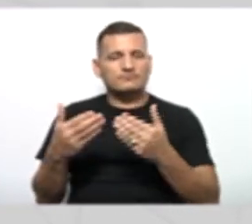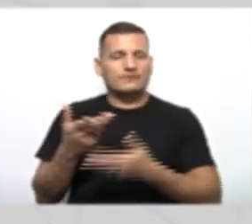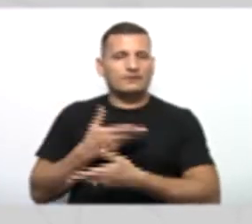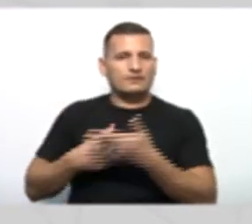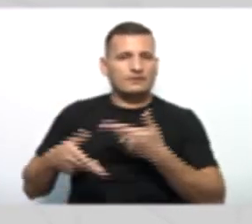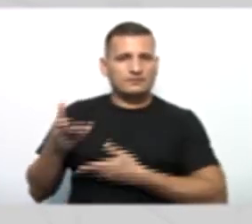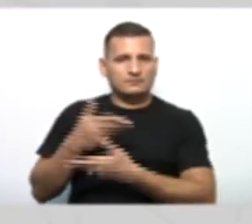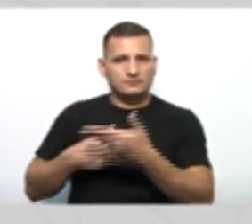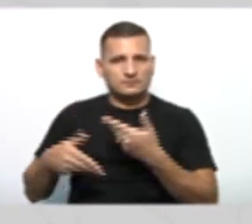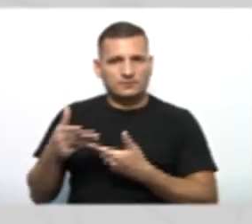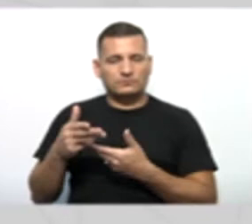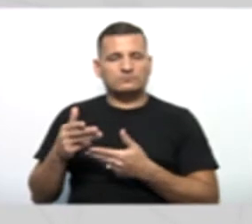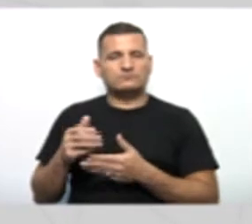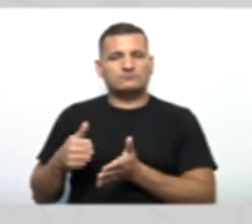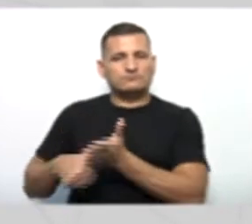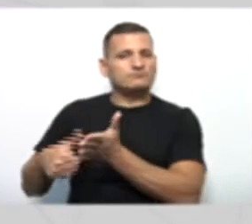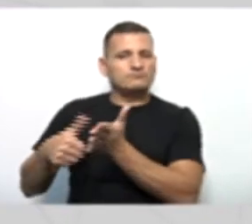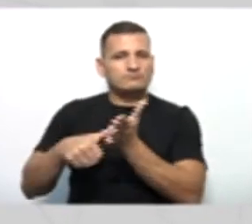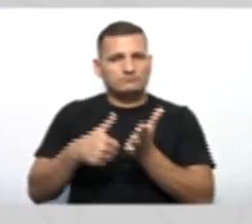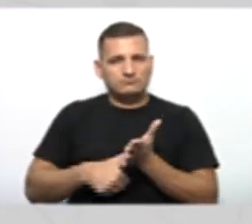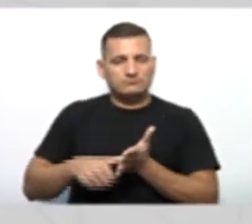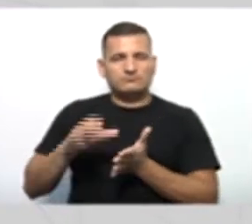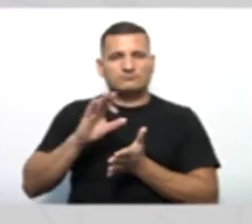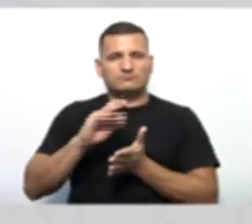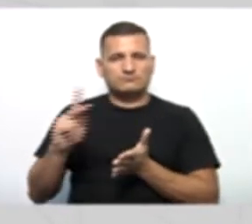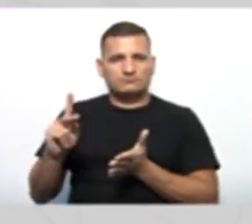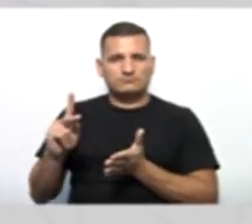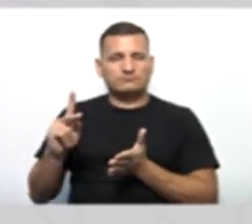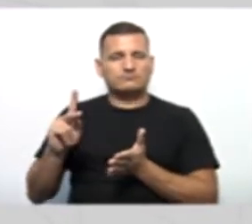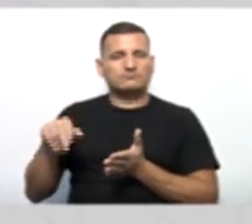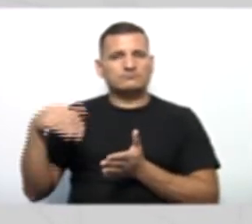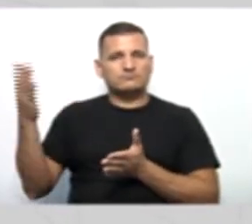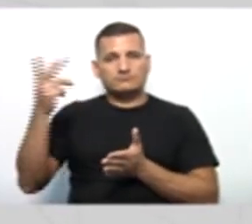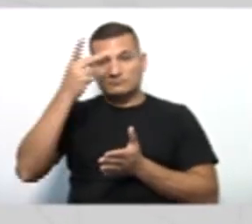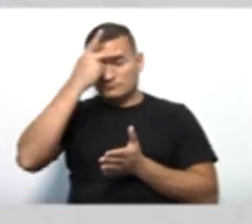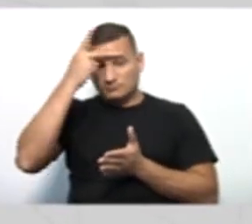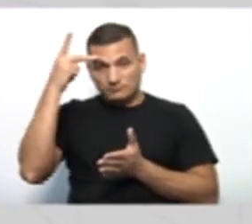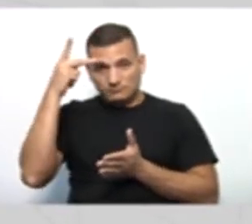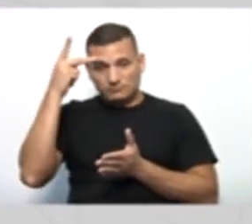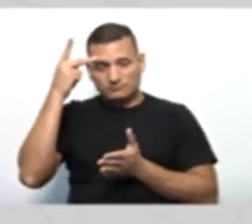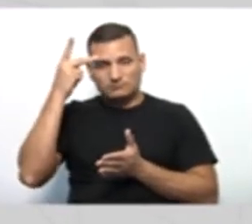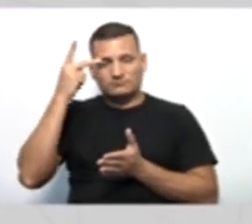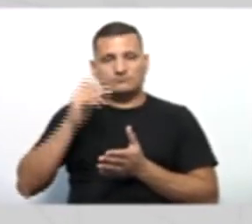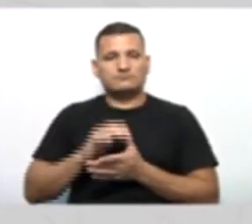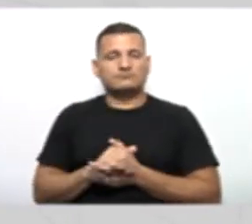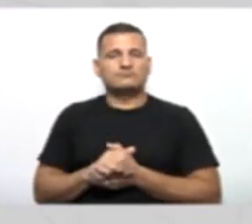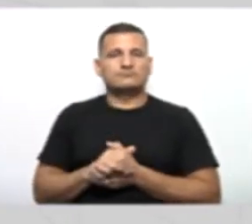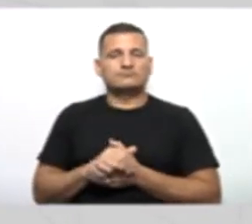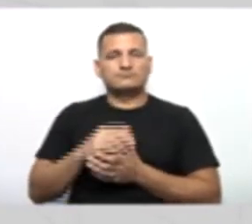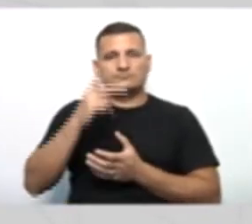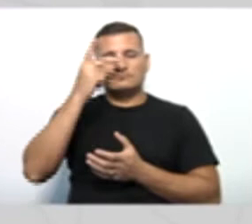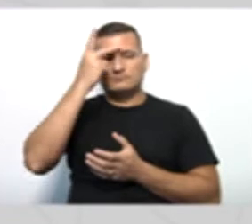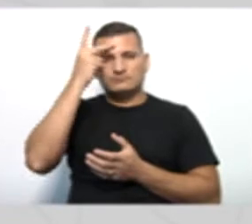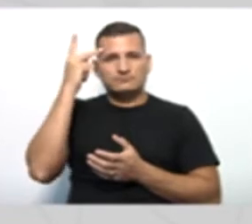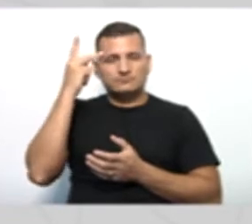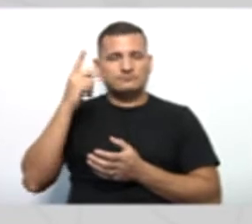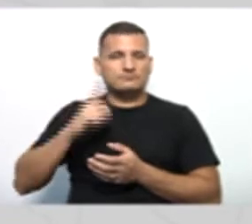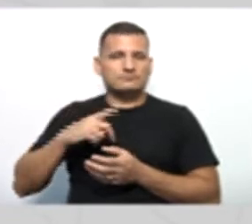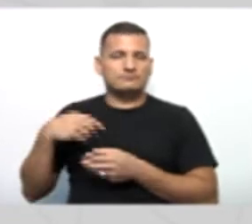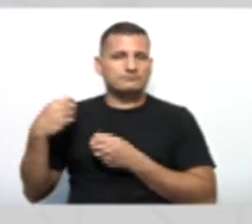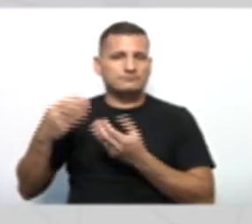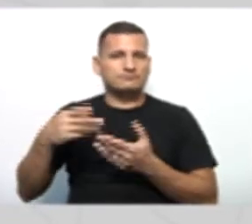relação dos membros da cooperativa com os membros externos com as pessoas que estão fora da cooperativa com as pessoas que